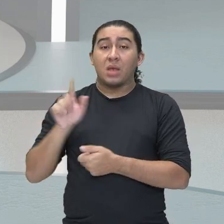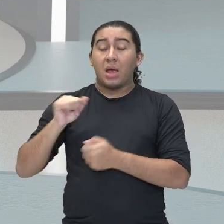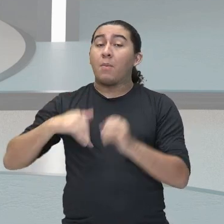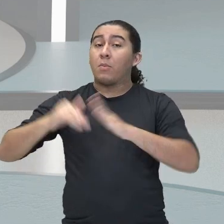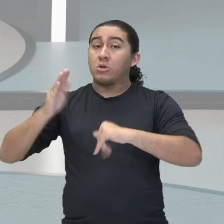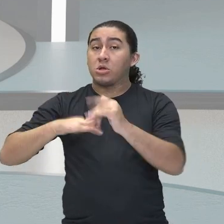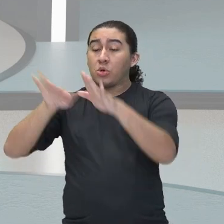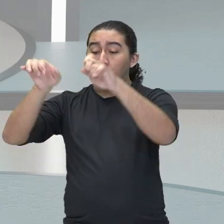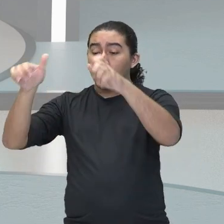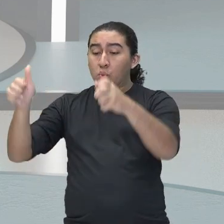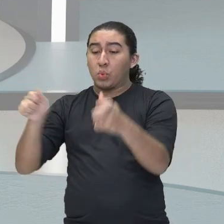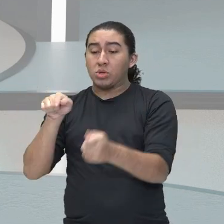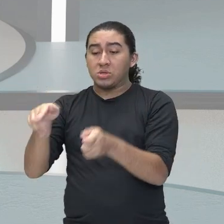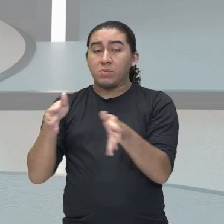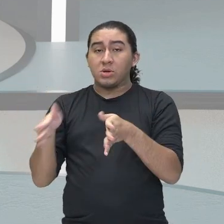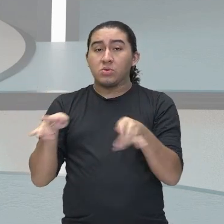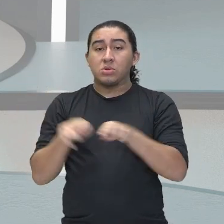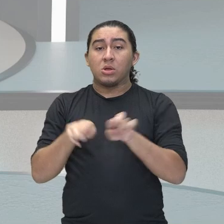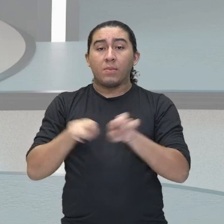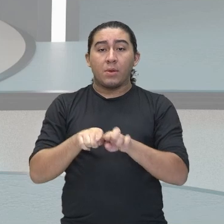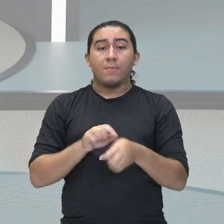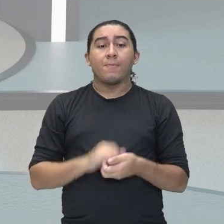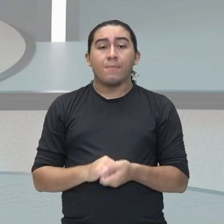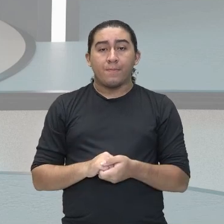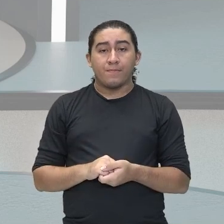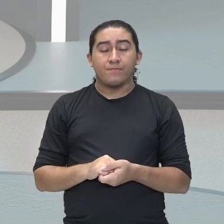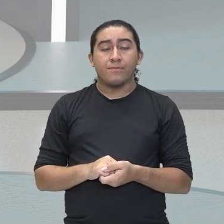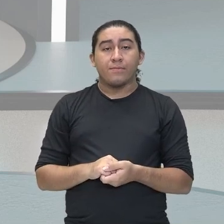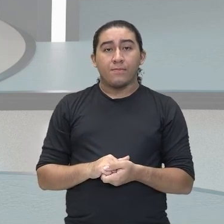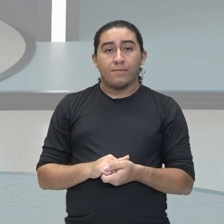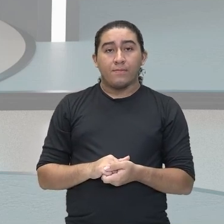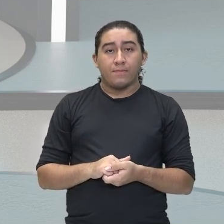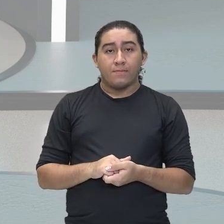e uma das obras de arte dele bastante